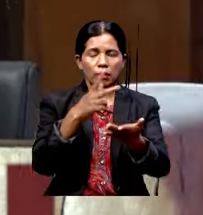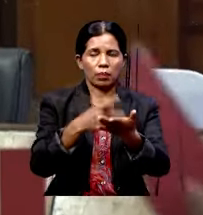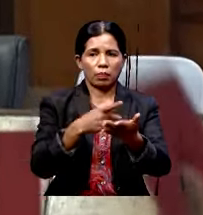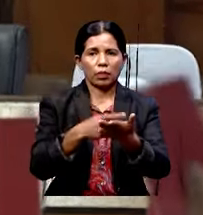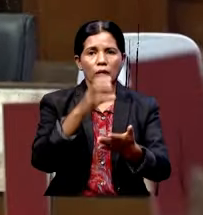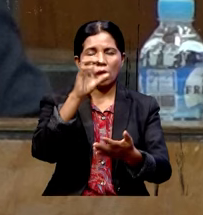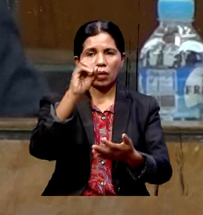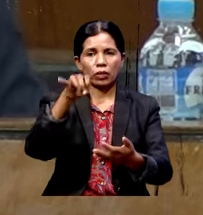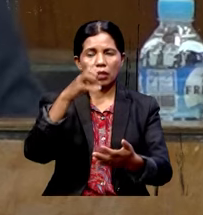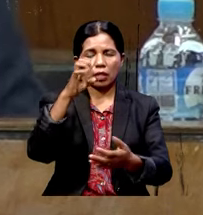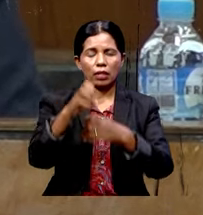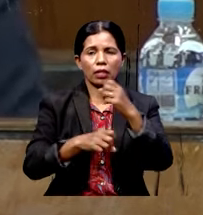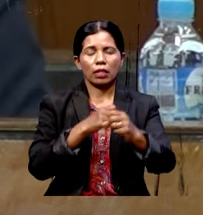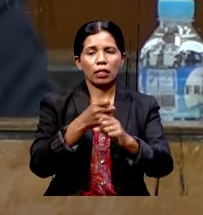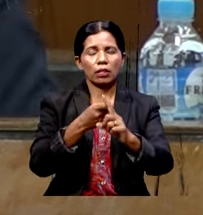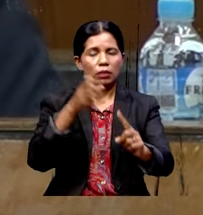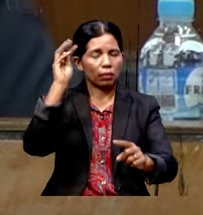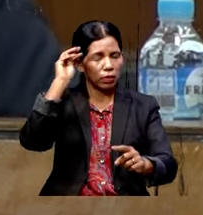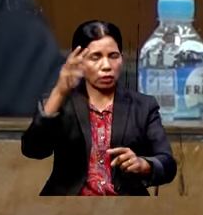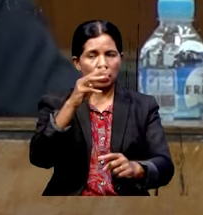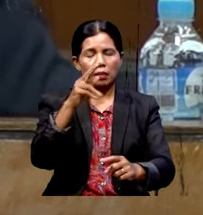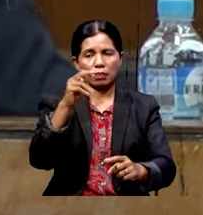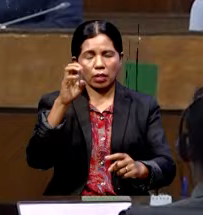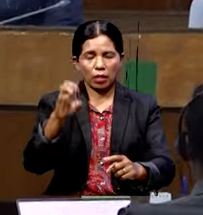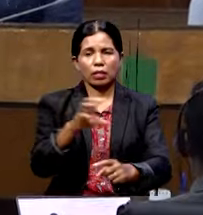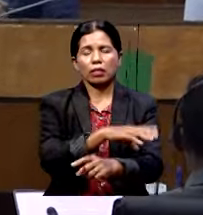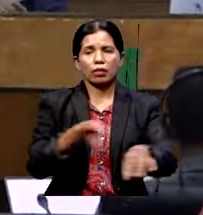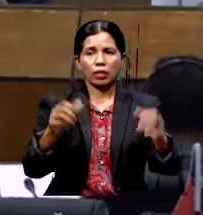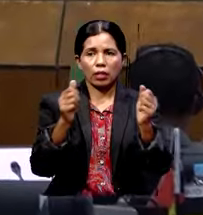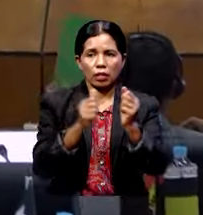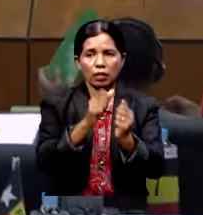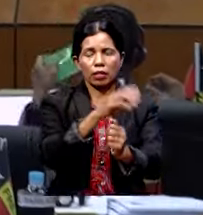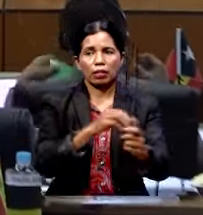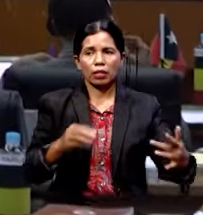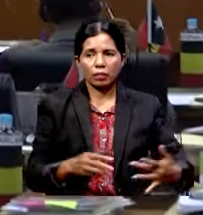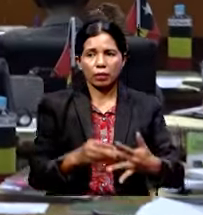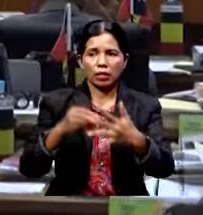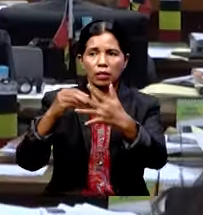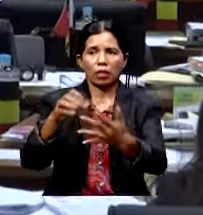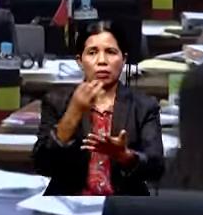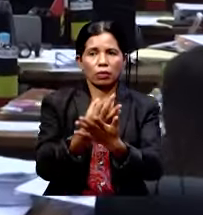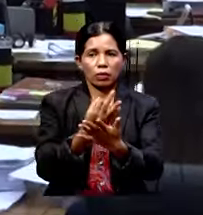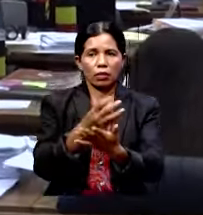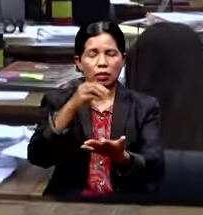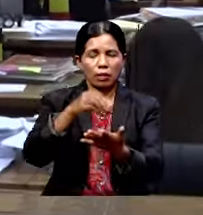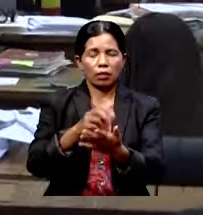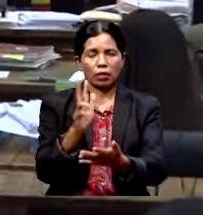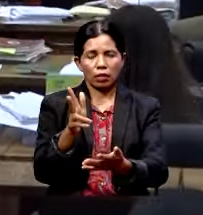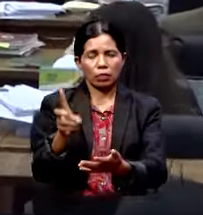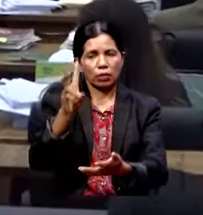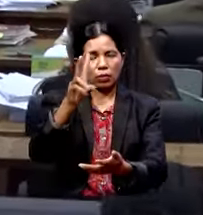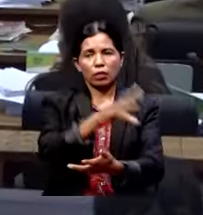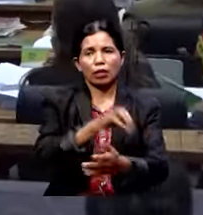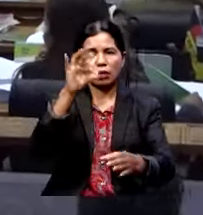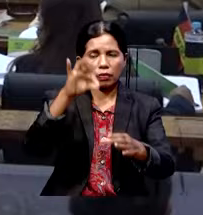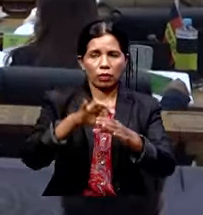orçamento do Estado russe Ministério Negócio Estrangeiro na cooperação e a fase especialidade o montante to contra o Rondres Resin o